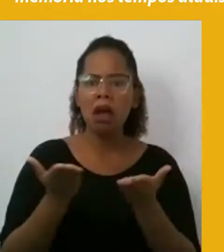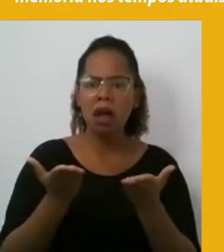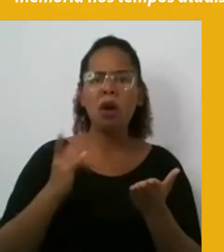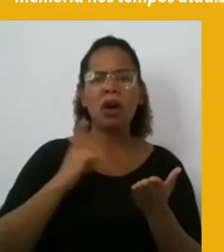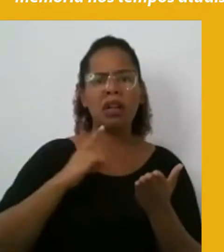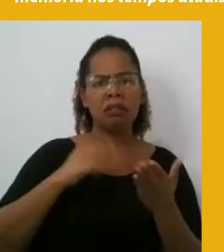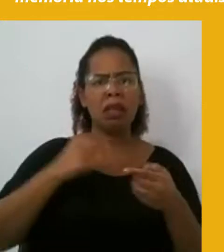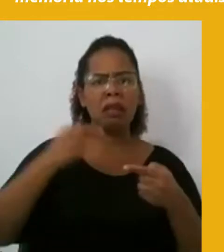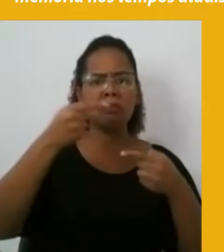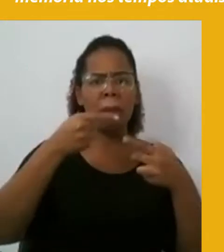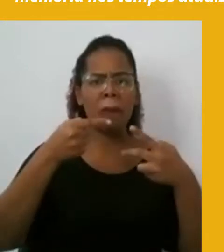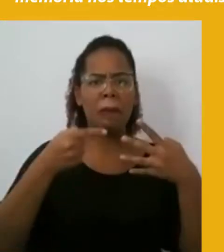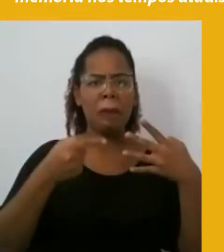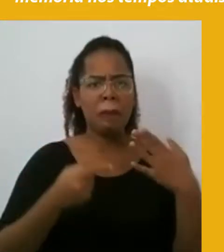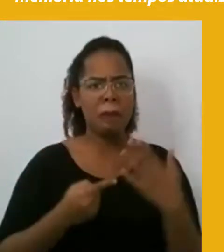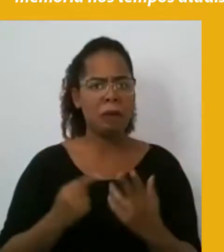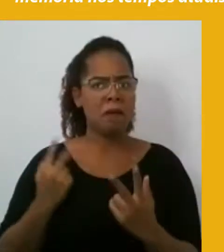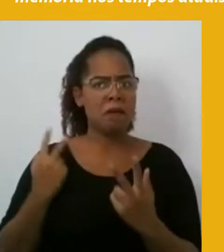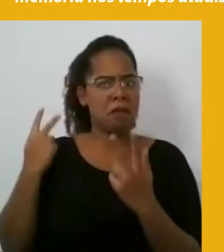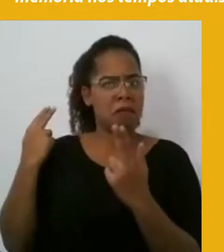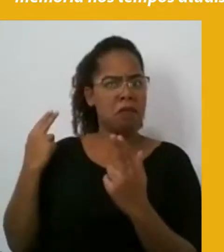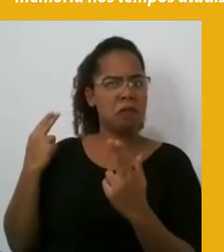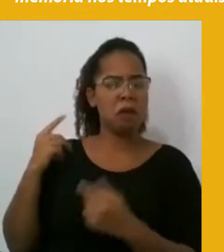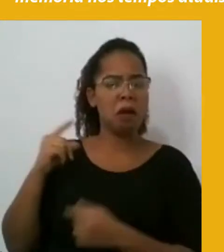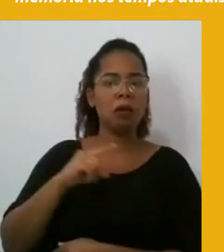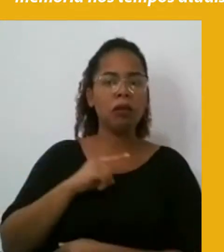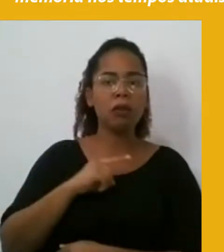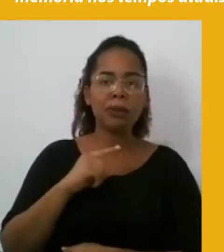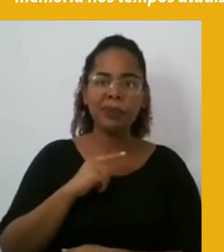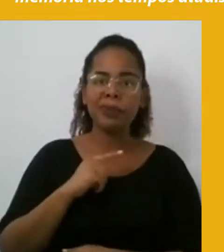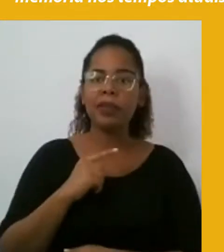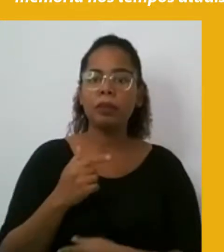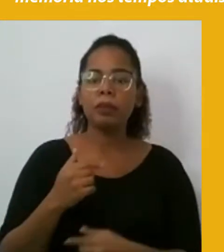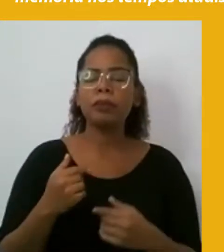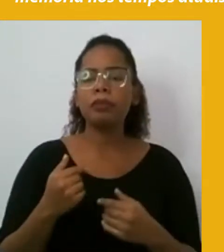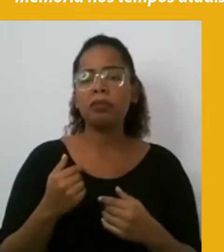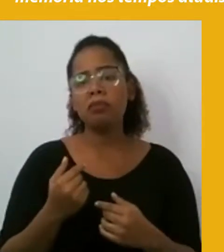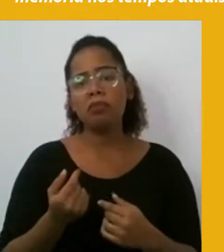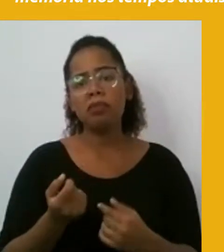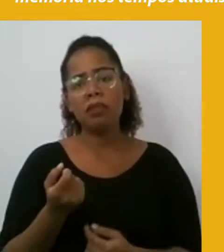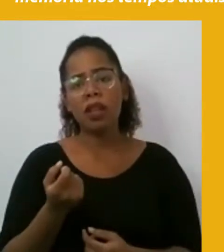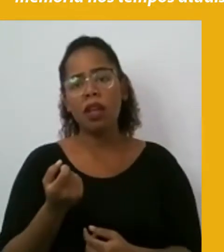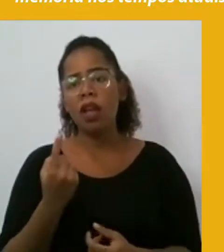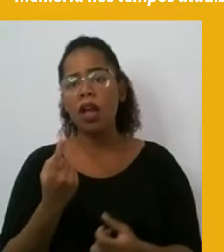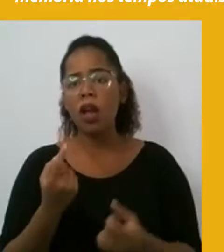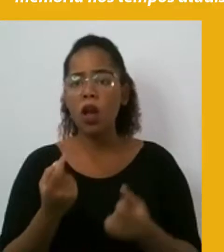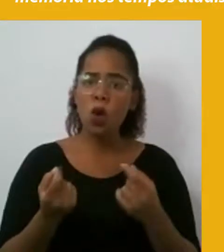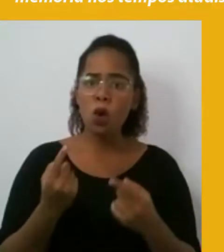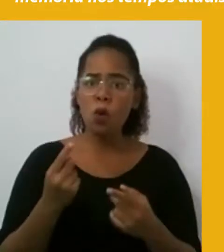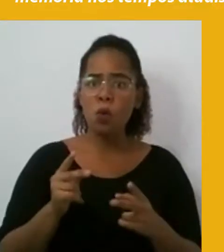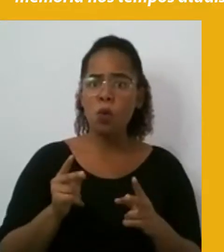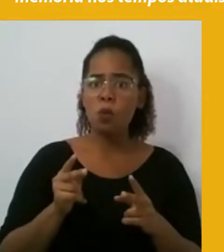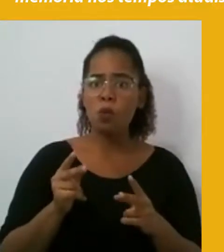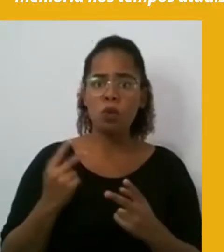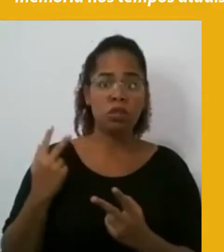das descrições dramáticas, enfim, e talvez outras não tão, outras semelhanças até muito mais impressionantes, né?